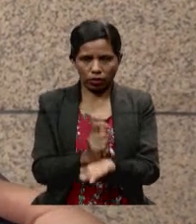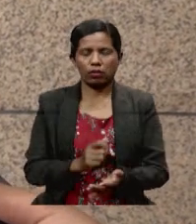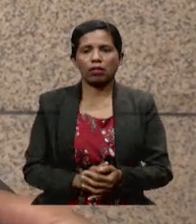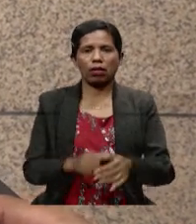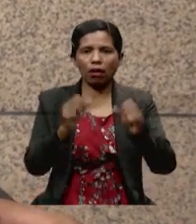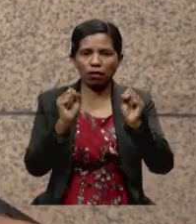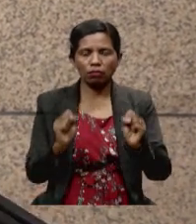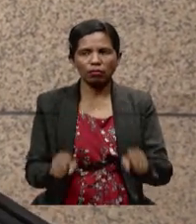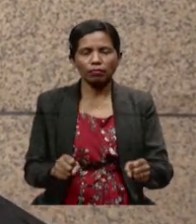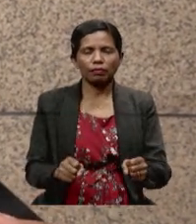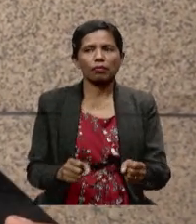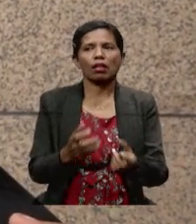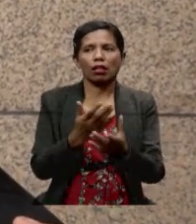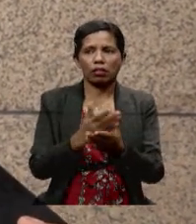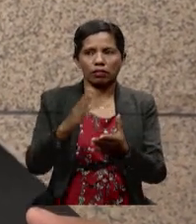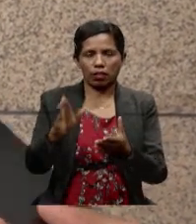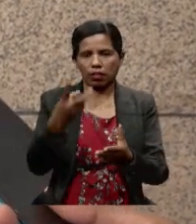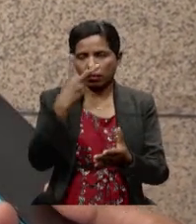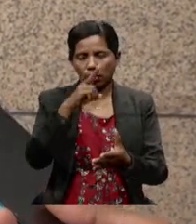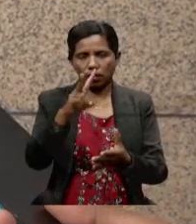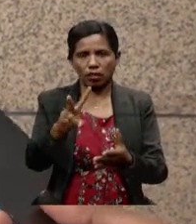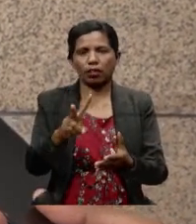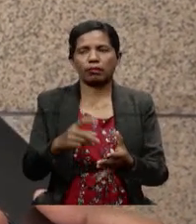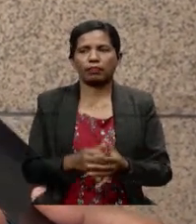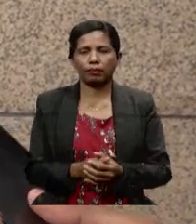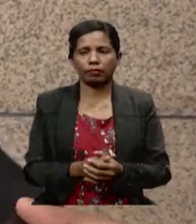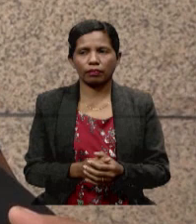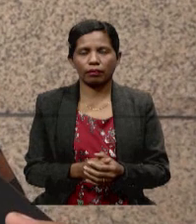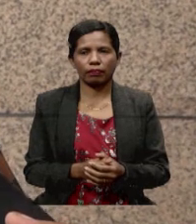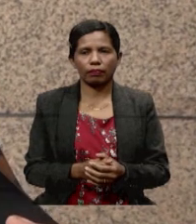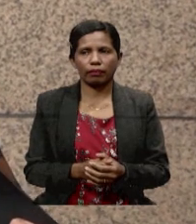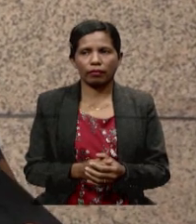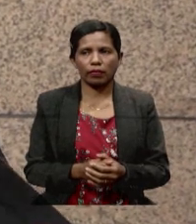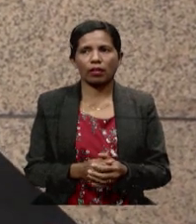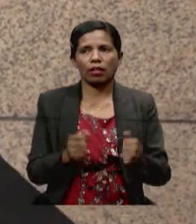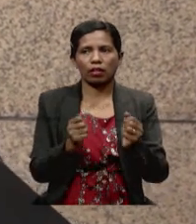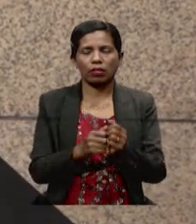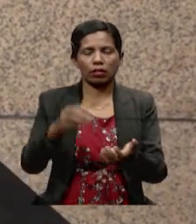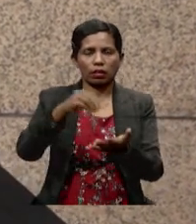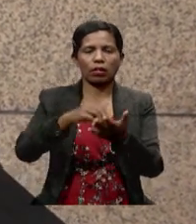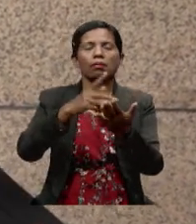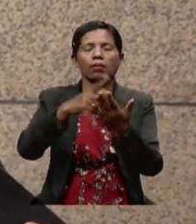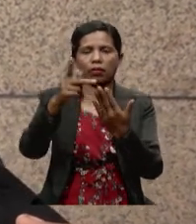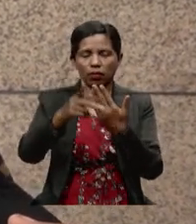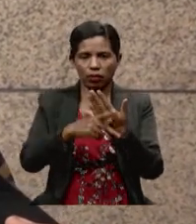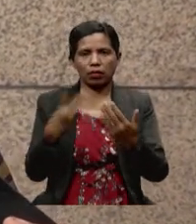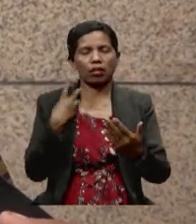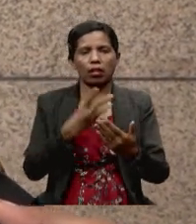Atubele distribuição na tarefa ali e ho integração programa de bedadão a